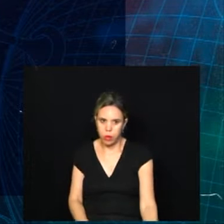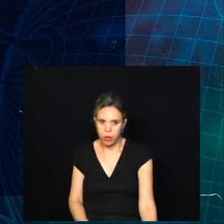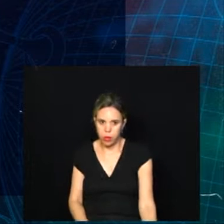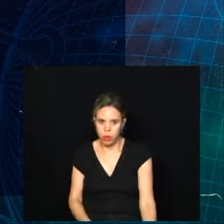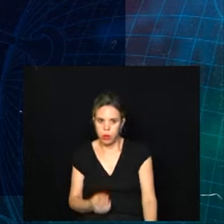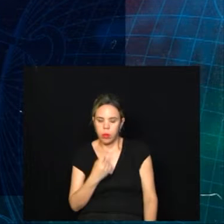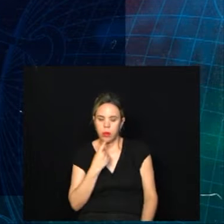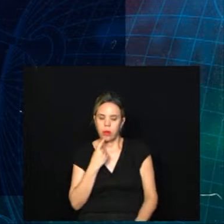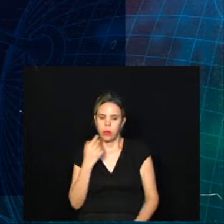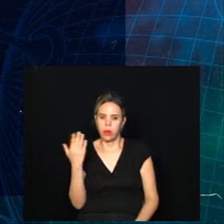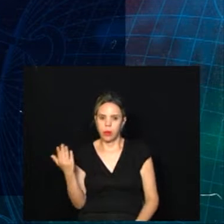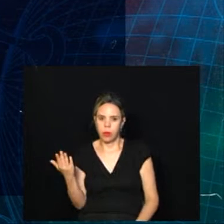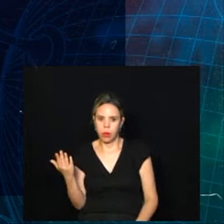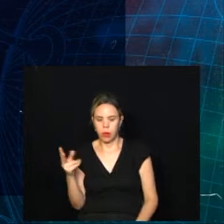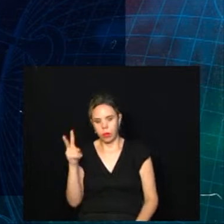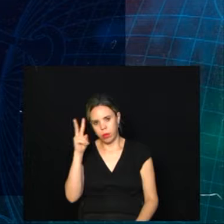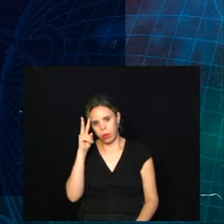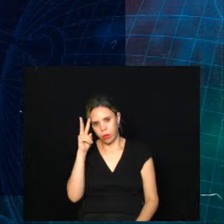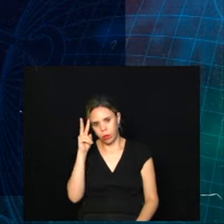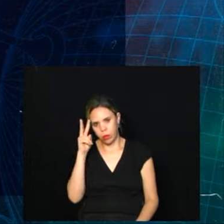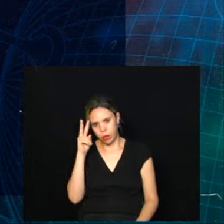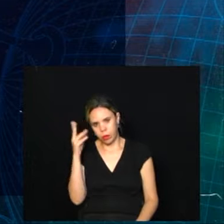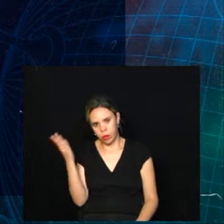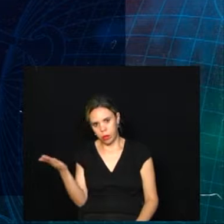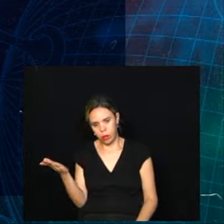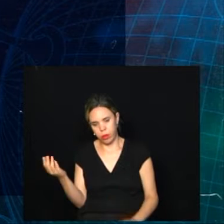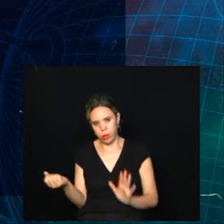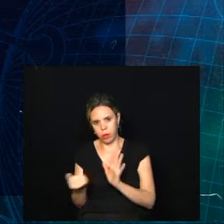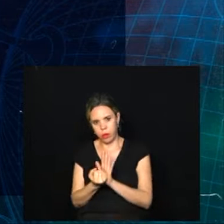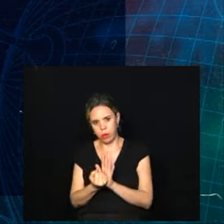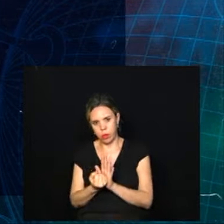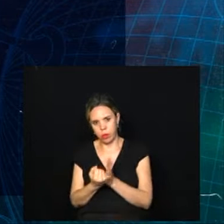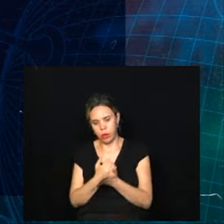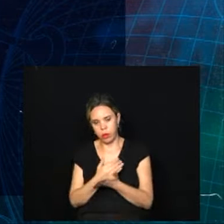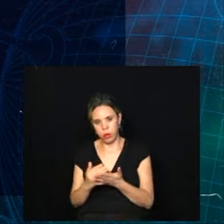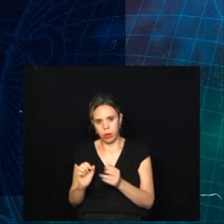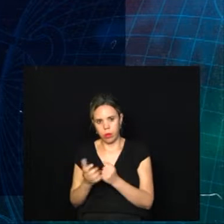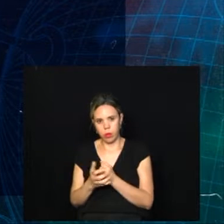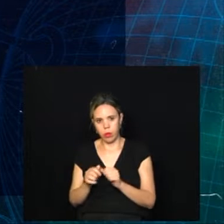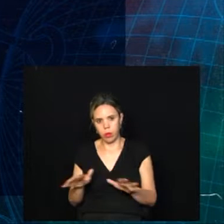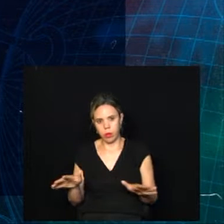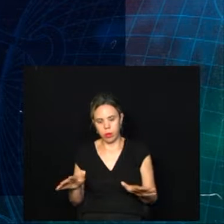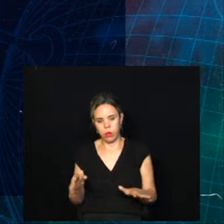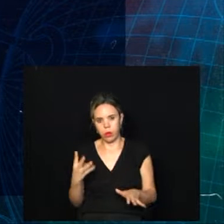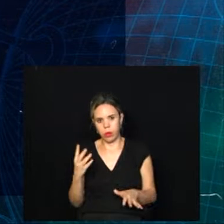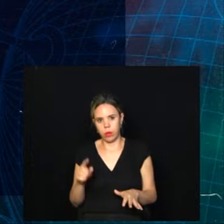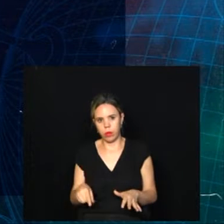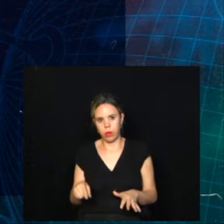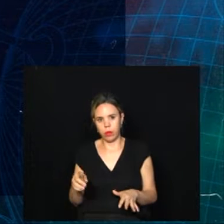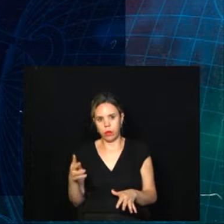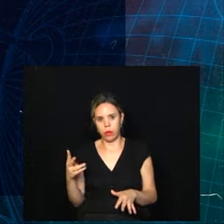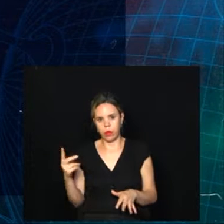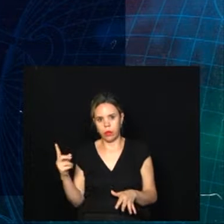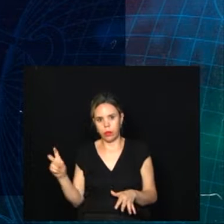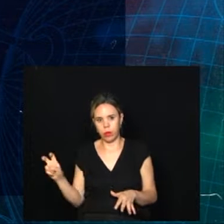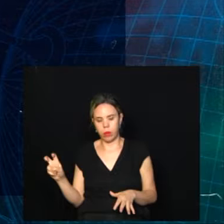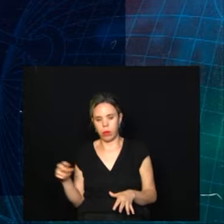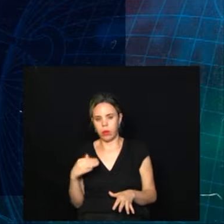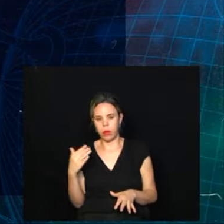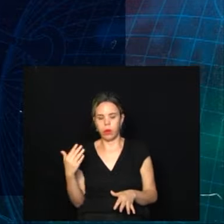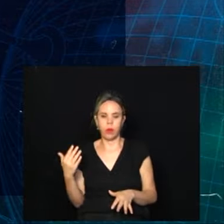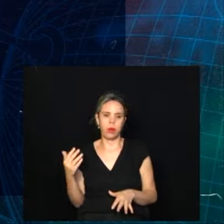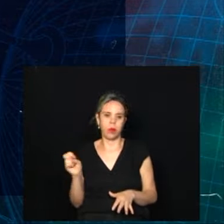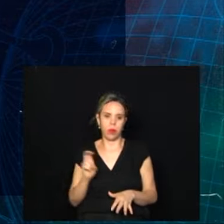e Campinas, até esta segunda-feira, tinha um registro desde o início da pandemia de 4.415